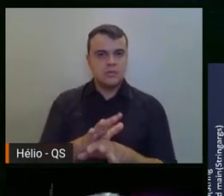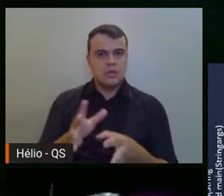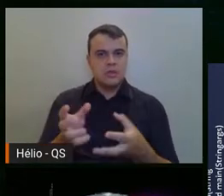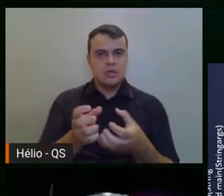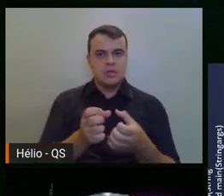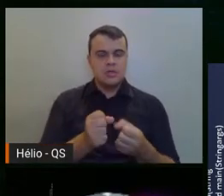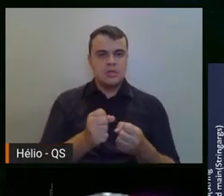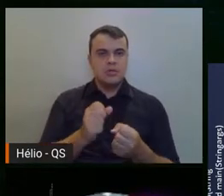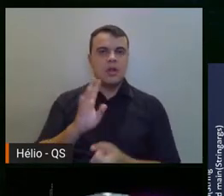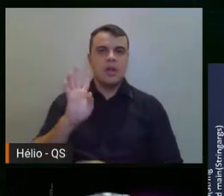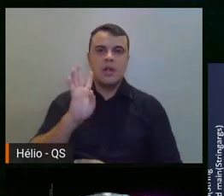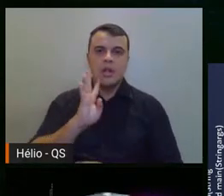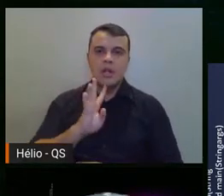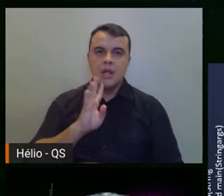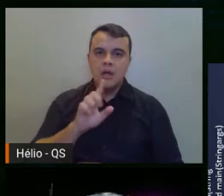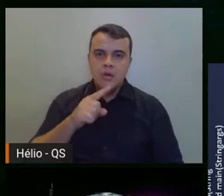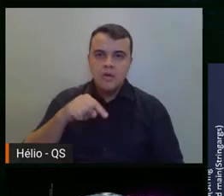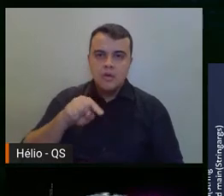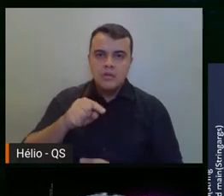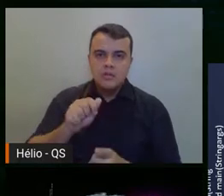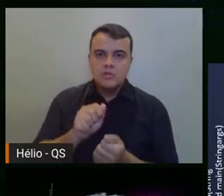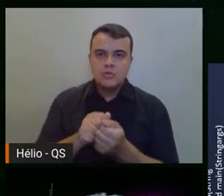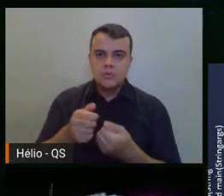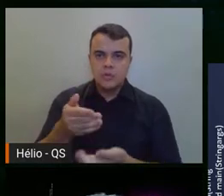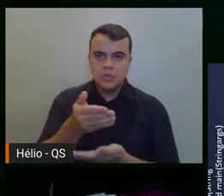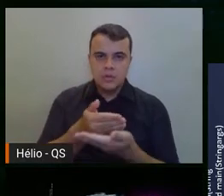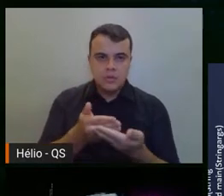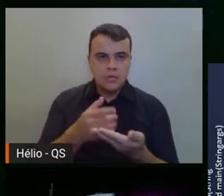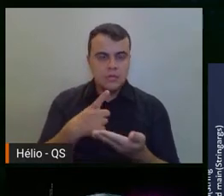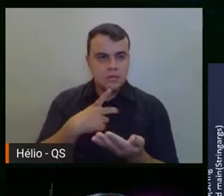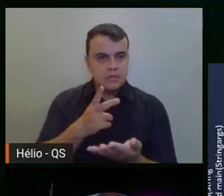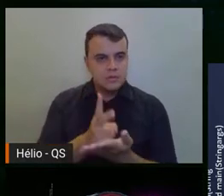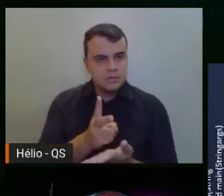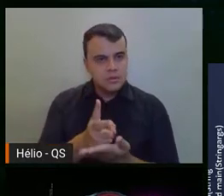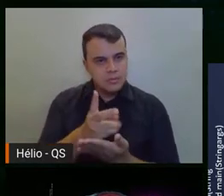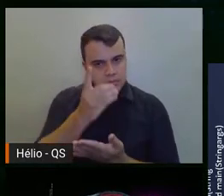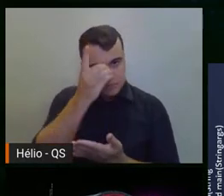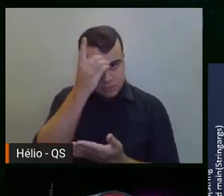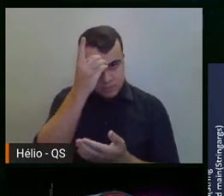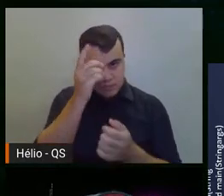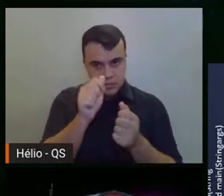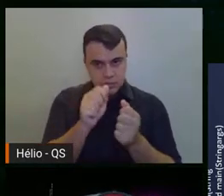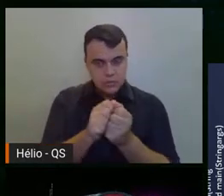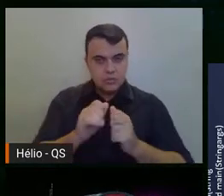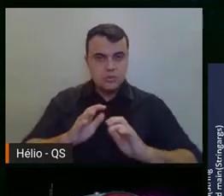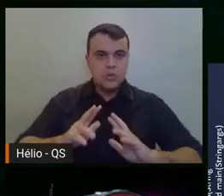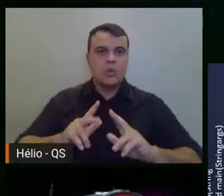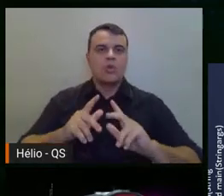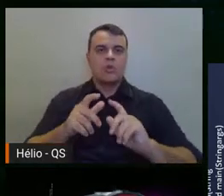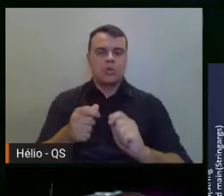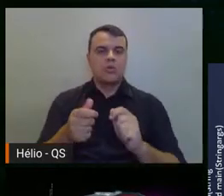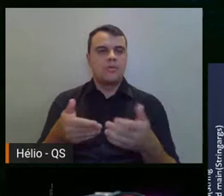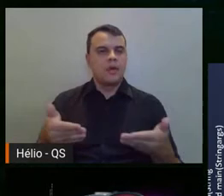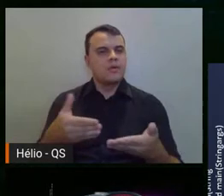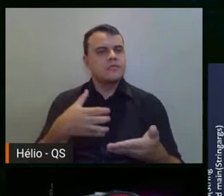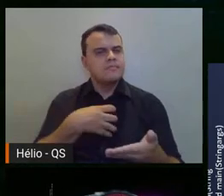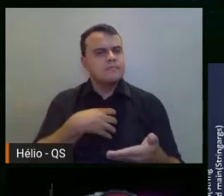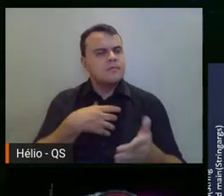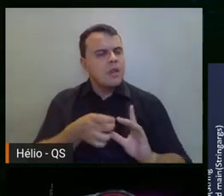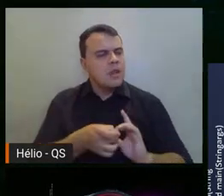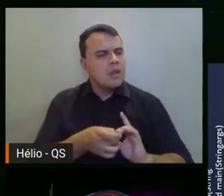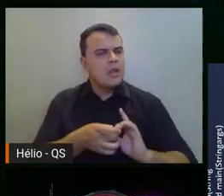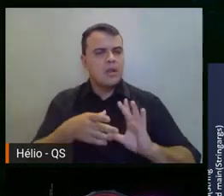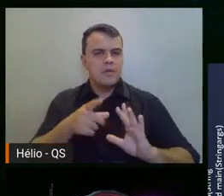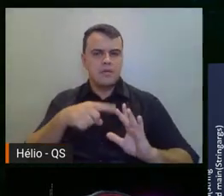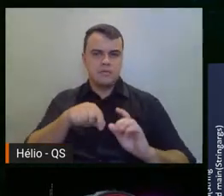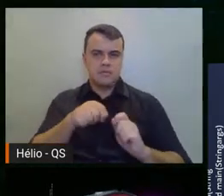então super legal essa interação que a gente acaba criando com todo mundo né então sinta-se super à vontade aí